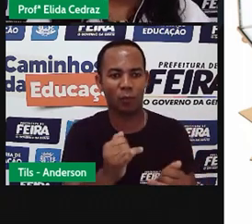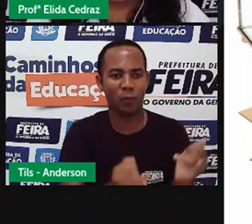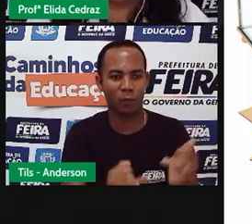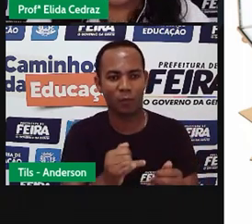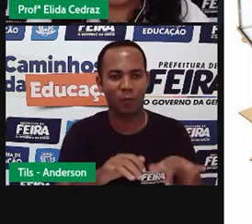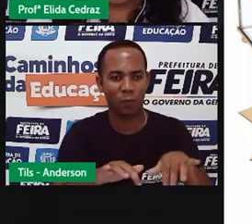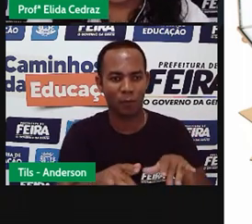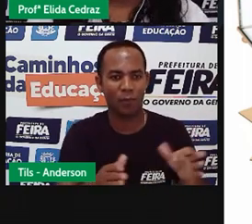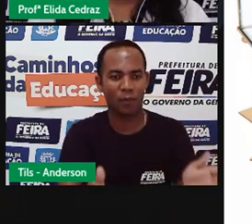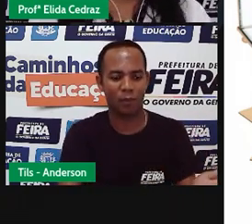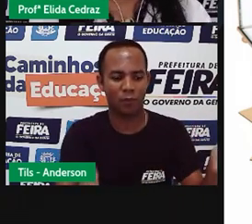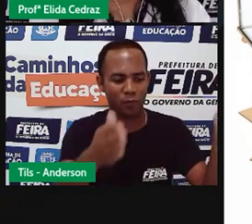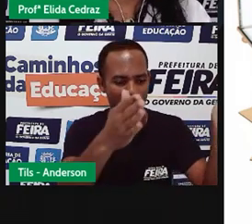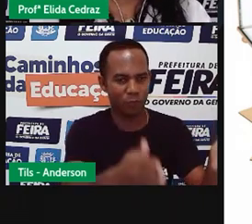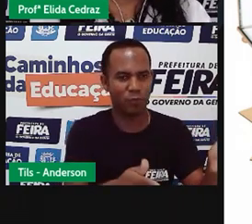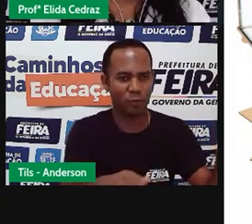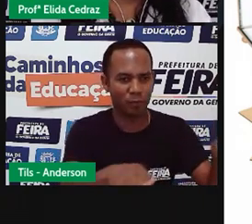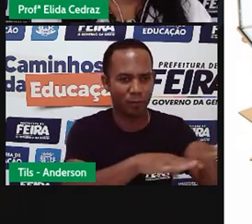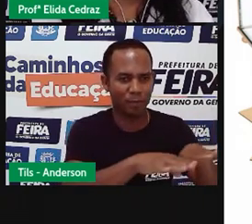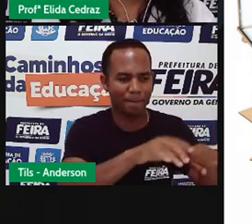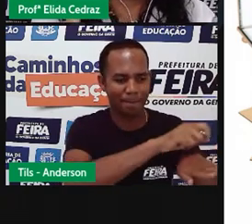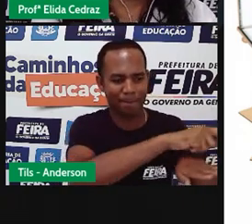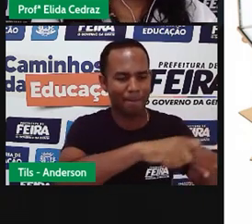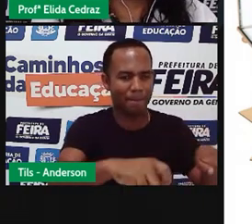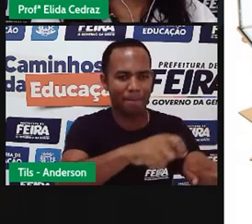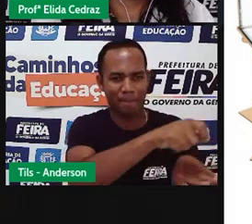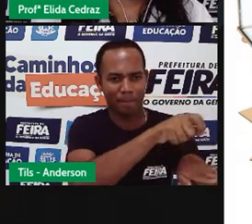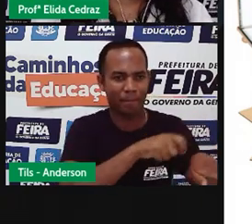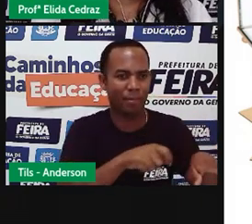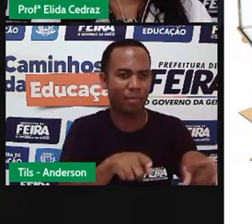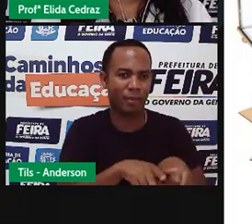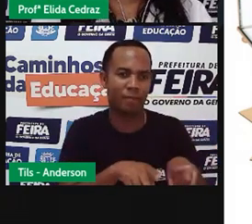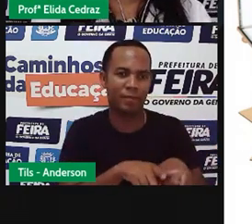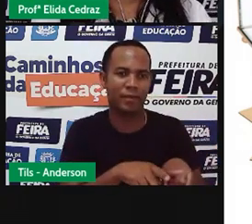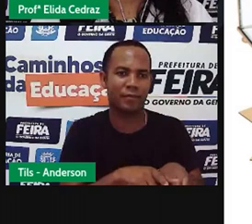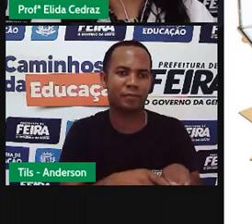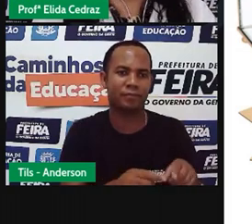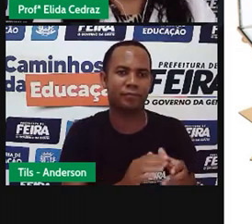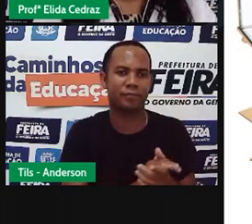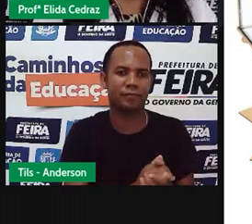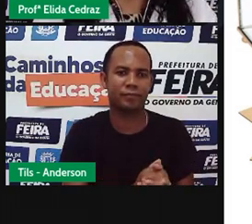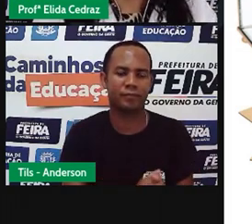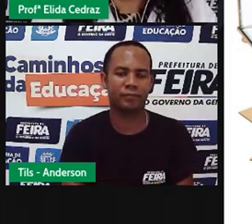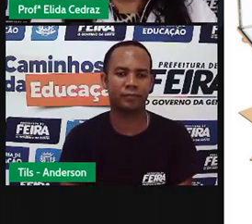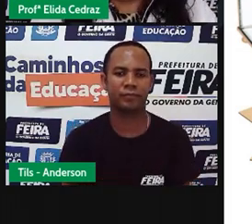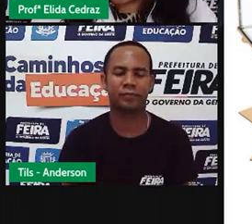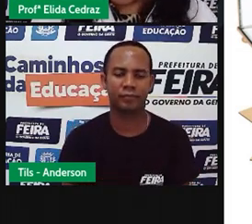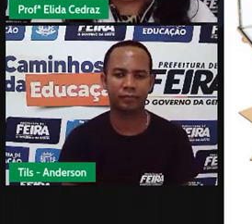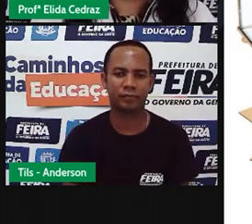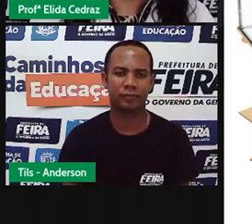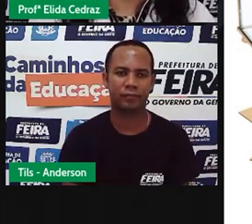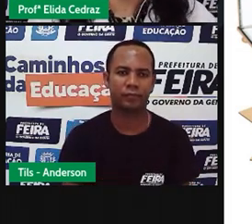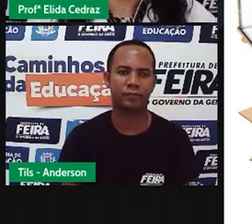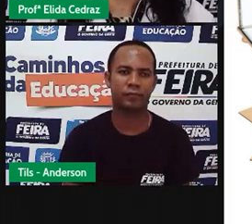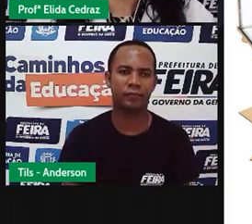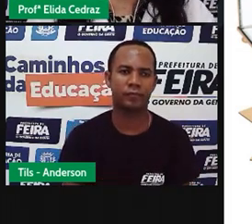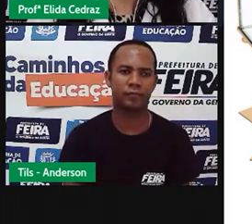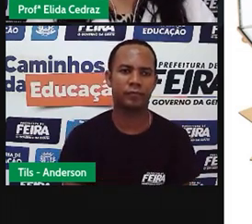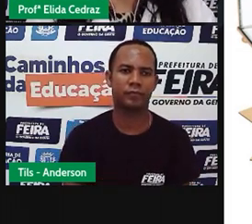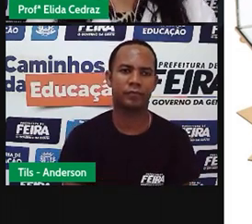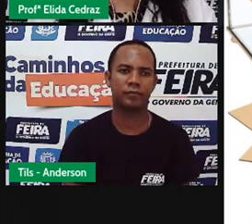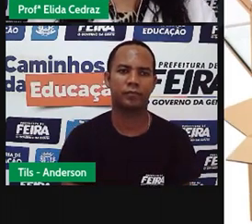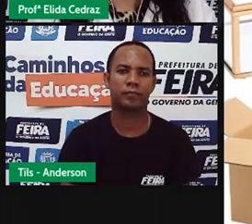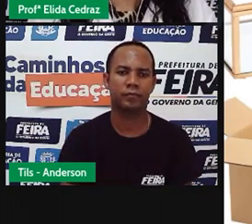caixas de papelão para proteger o objeto que está ali dentro. Não é interessante?